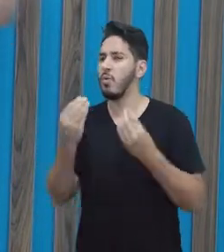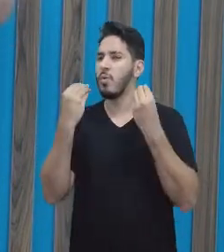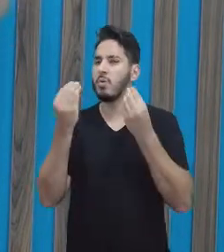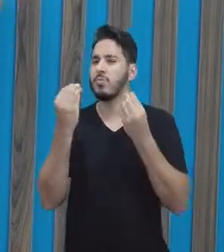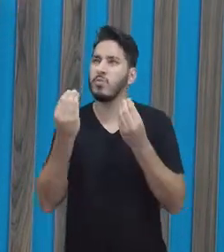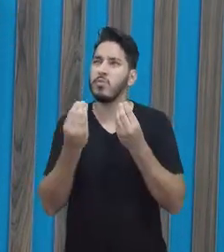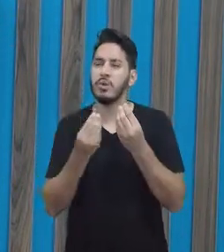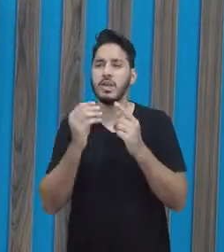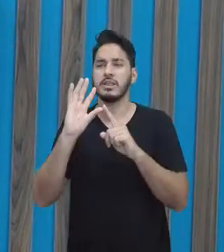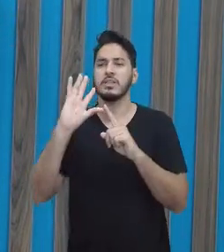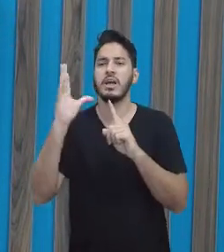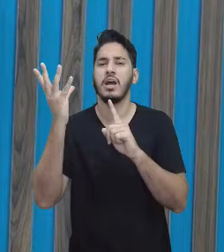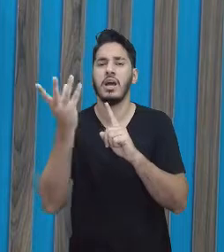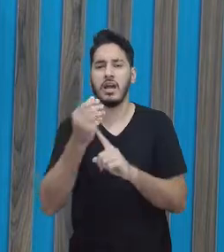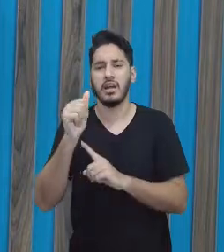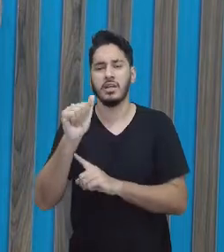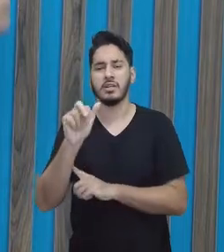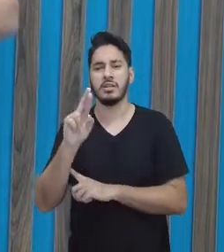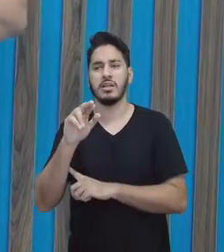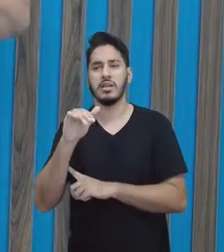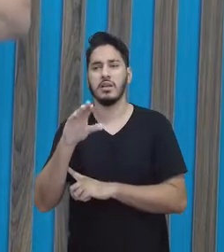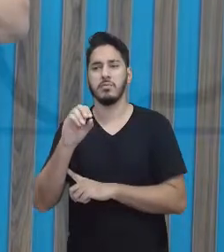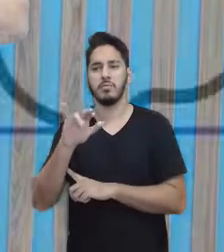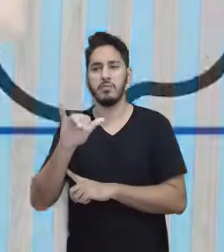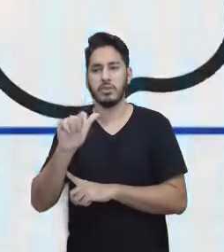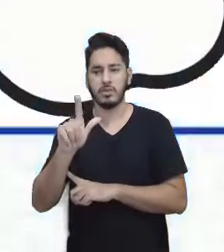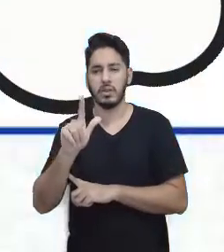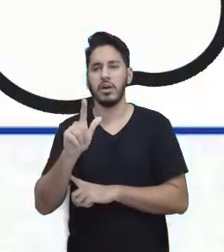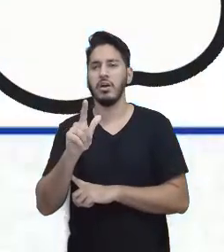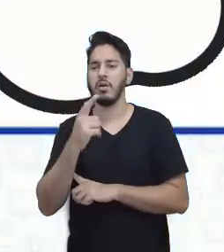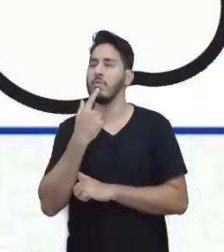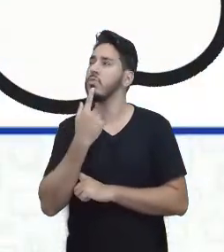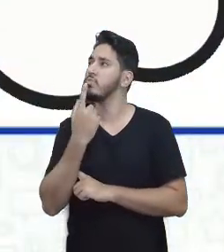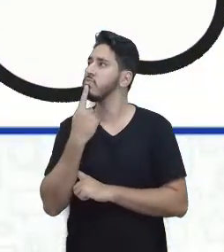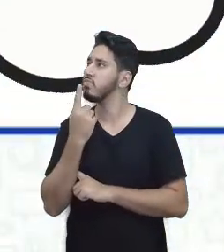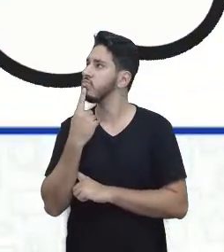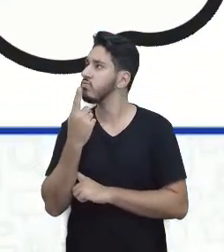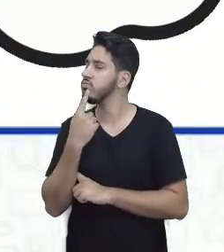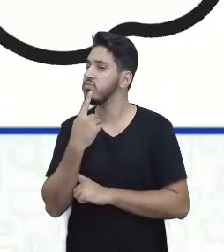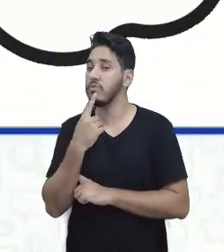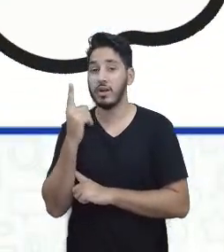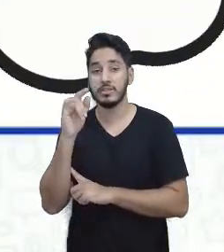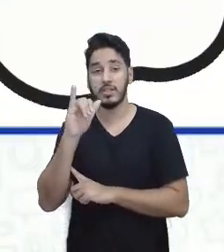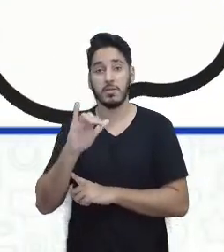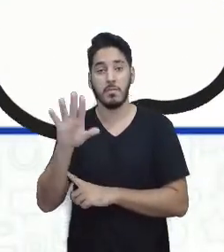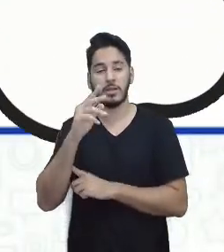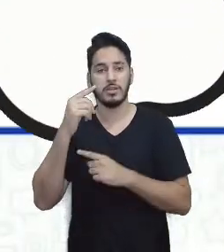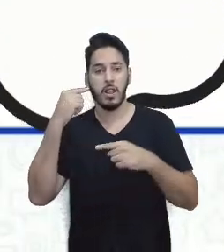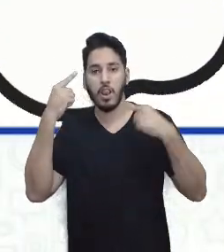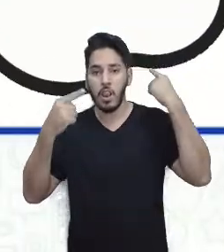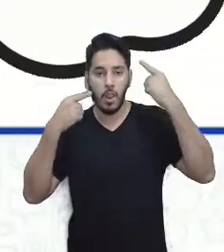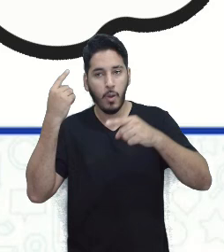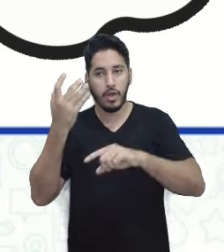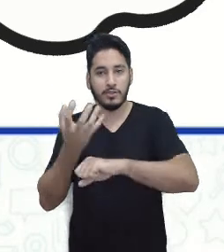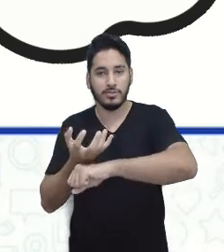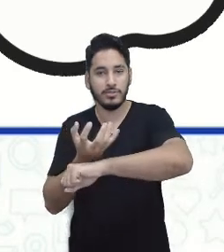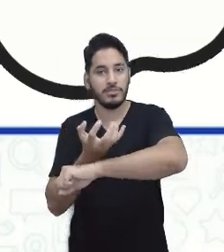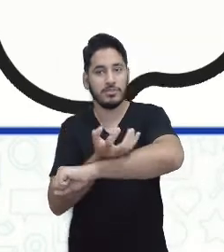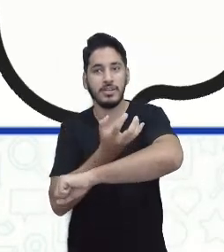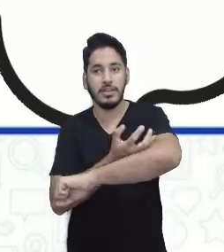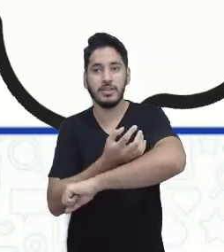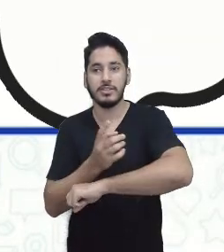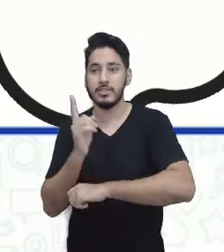essa arte armorial? Aí vocês estão vendo a imagem de Gilvan Samico representando a Louca do Jardim, né? A gente falou sobre